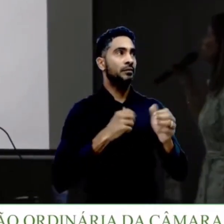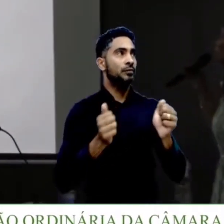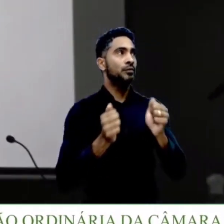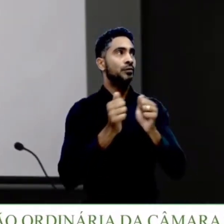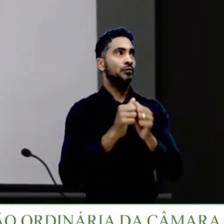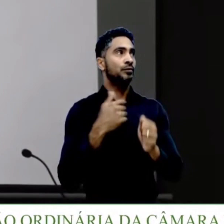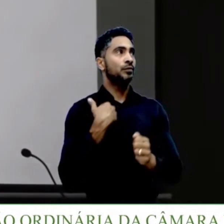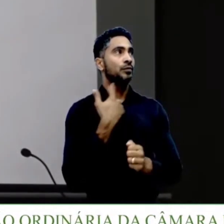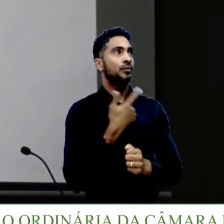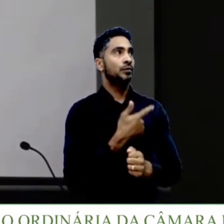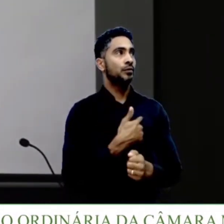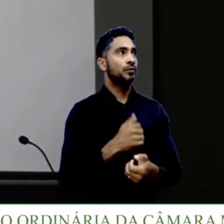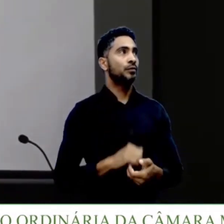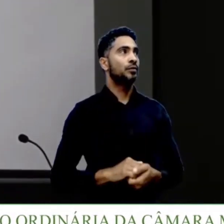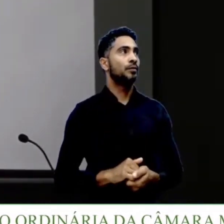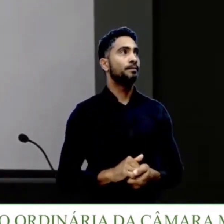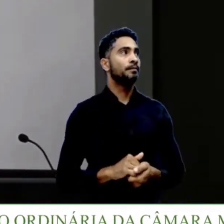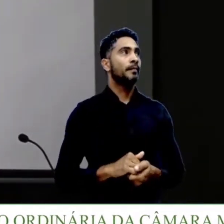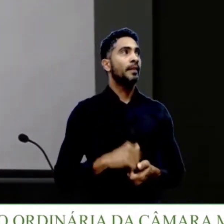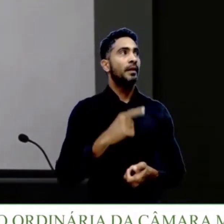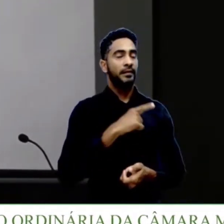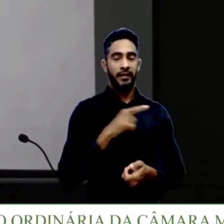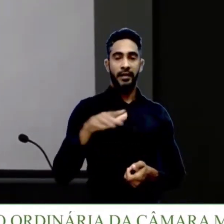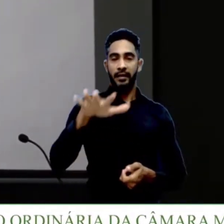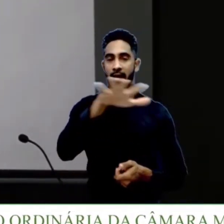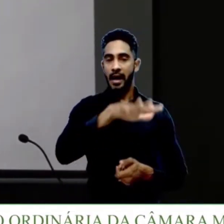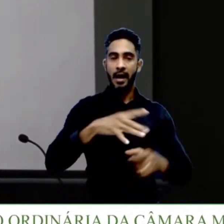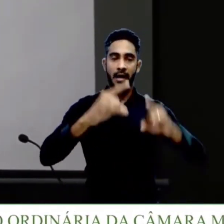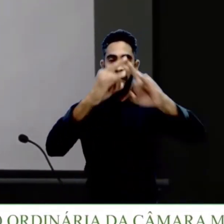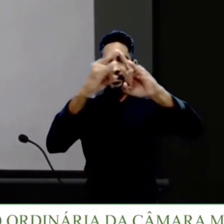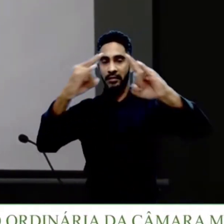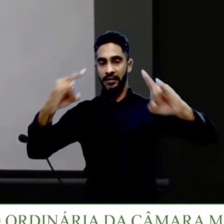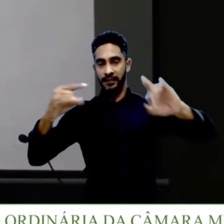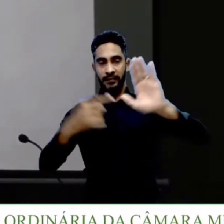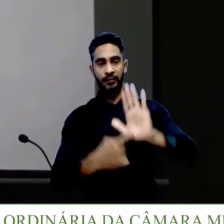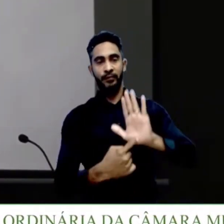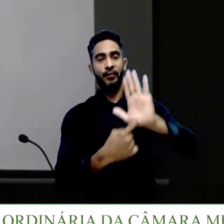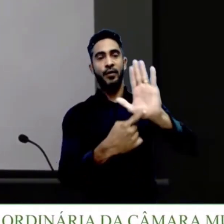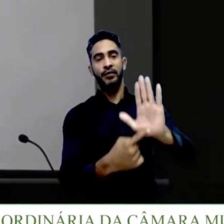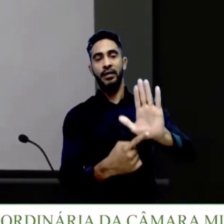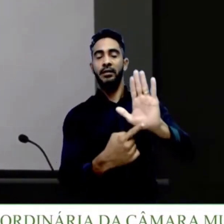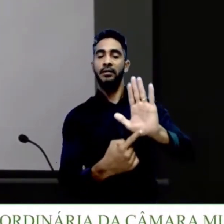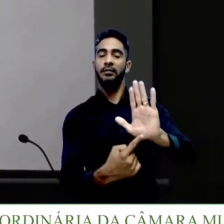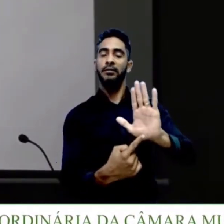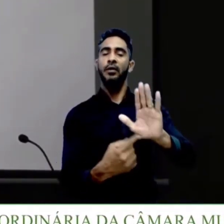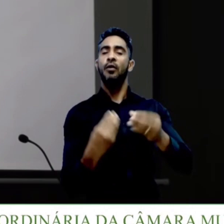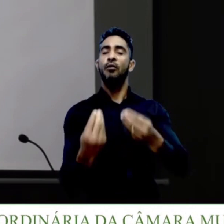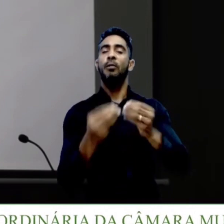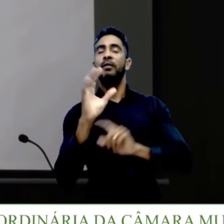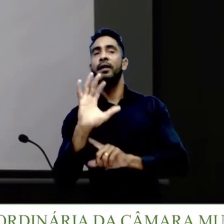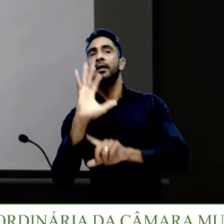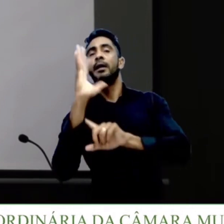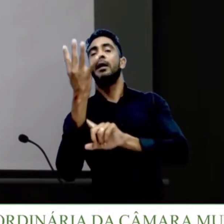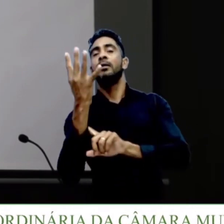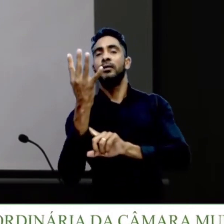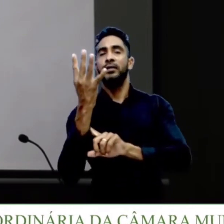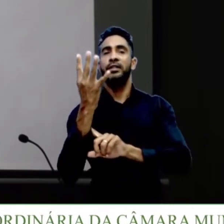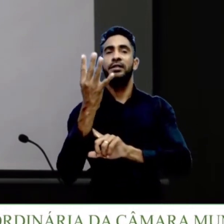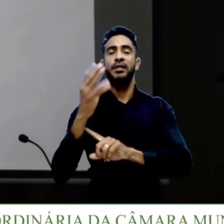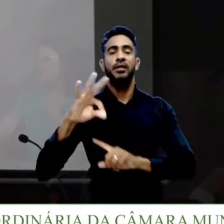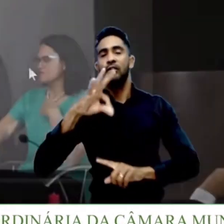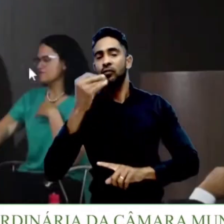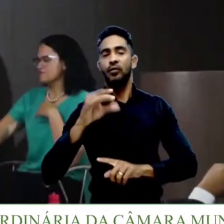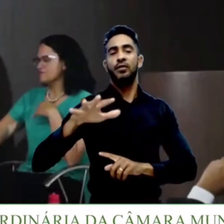conosco. Aqui está a área de estande, nós estamos mostrando aí a nossa exposição, como que vai acontecer. Todos